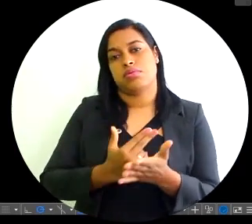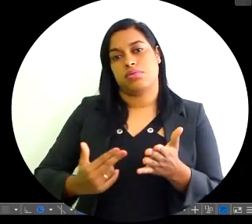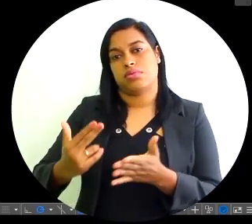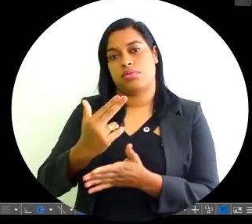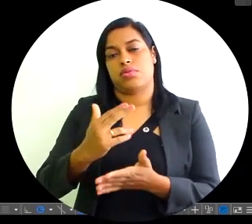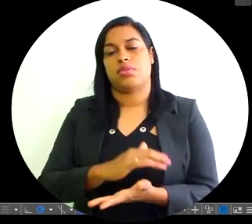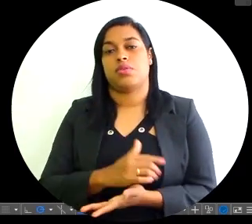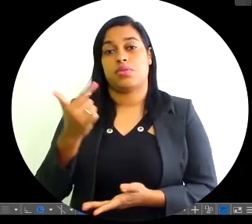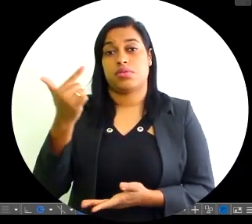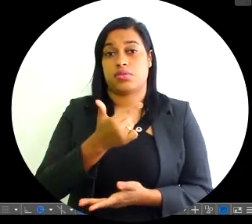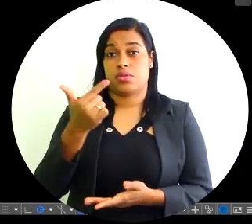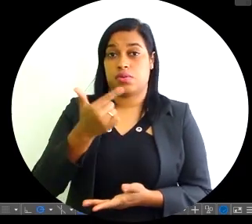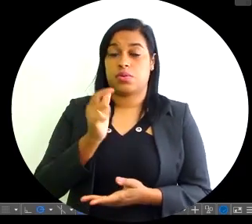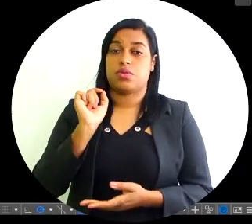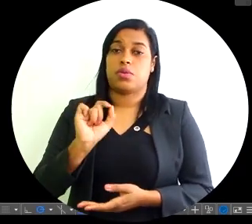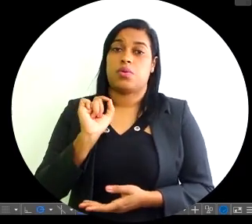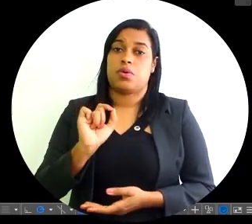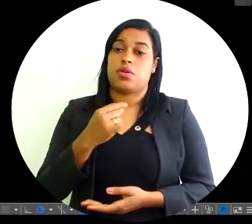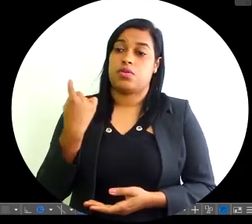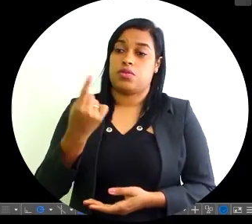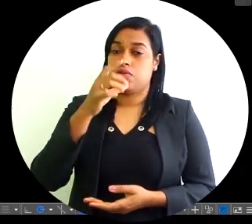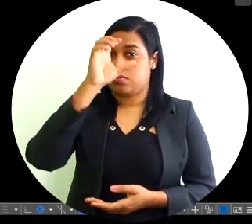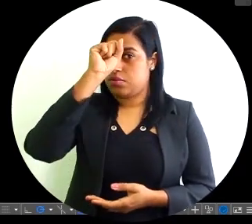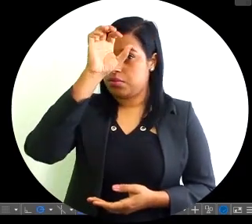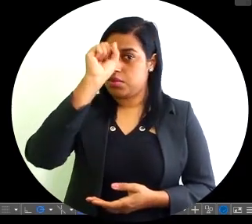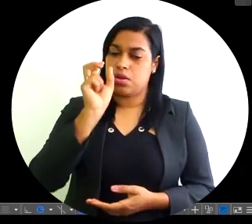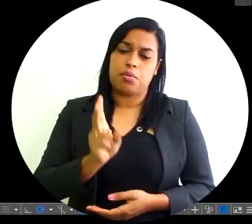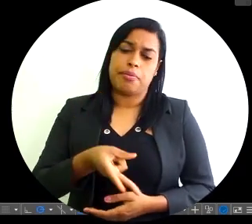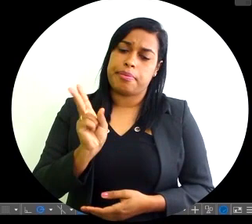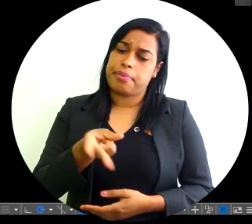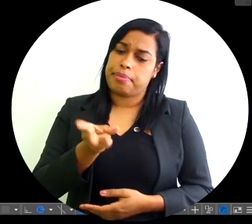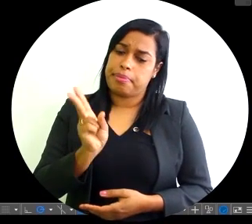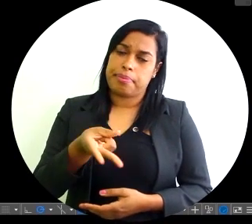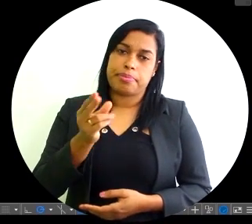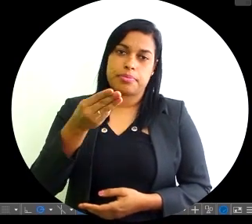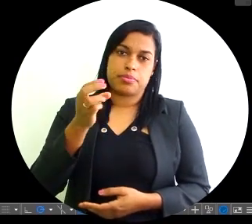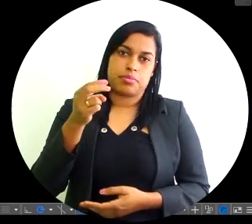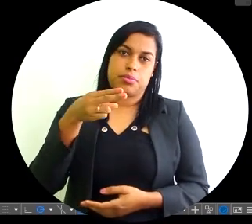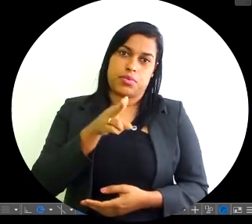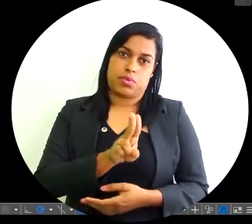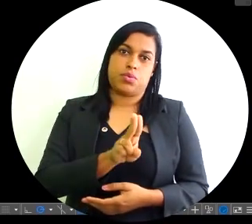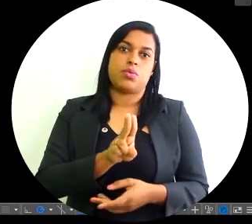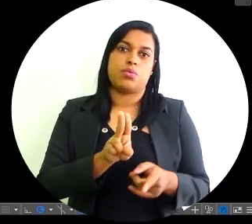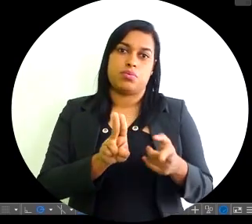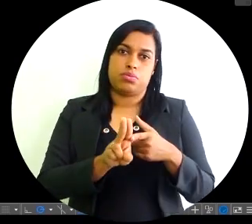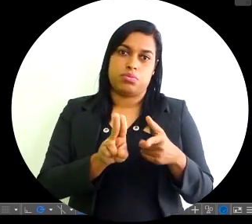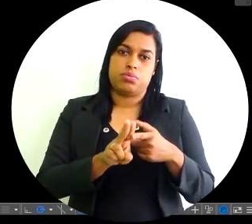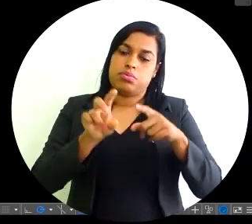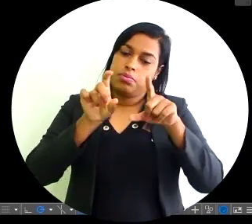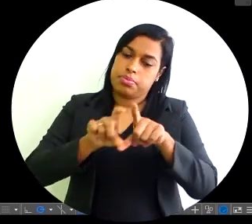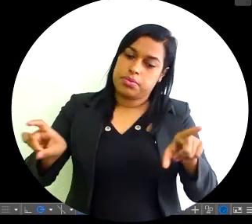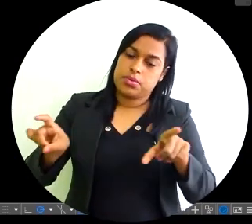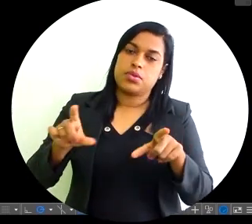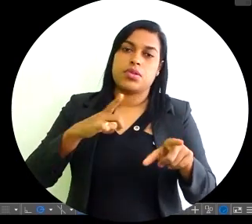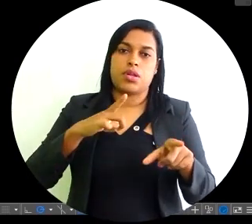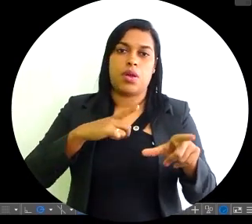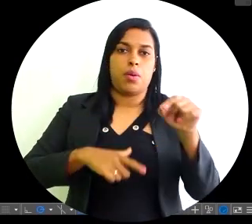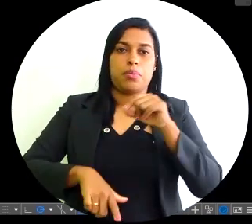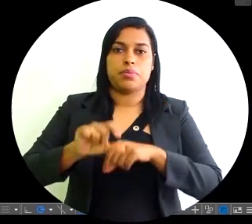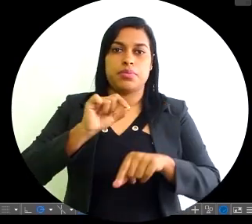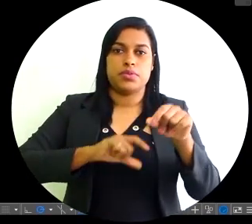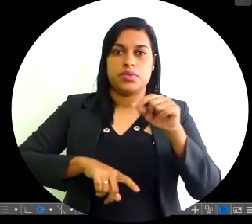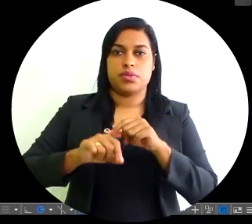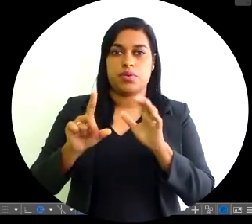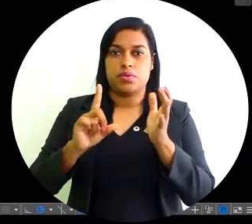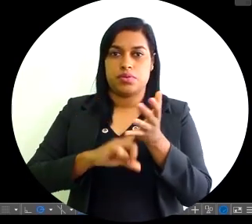para iniciar um desenho. O segundo comando que nós vamos aprender continua no mesmo menu, Draw, ele é o círculo.